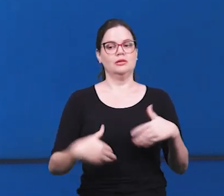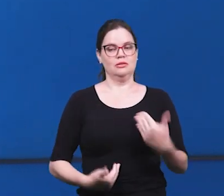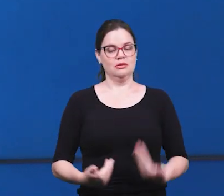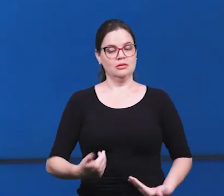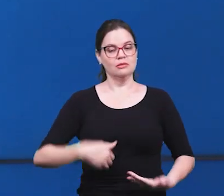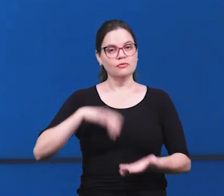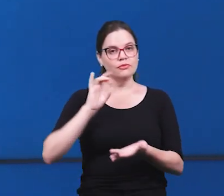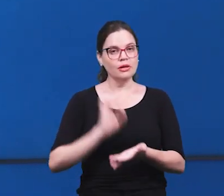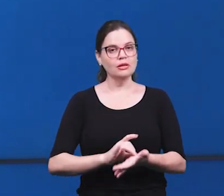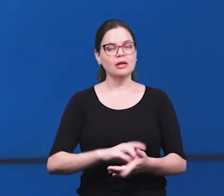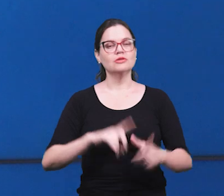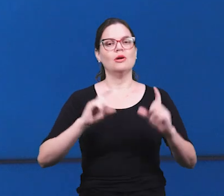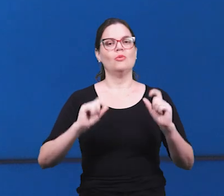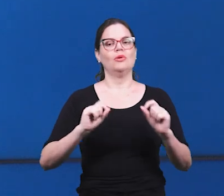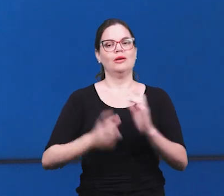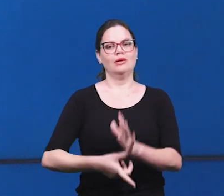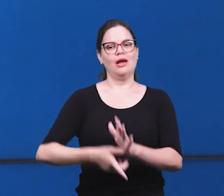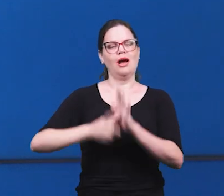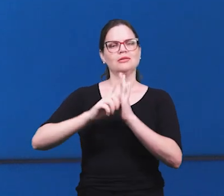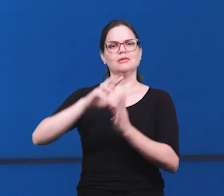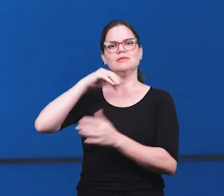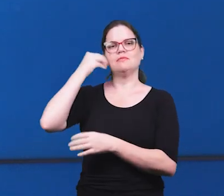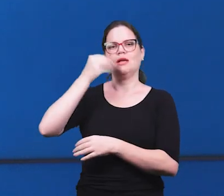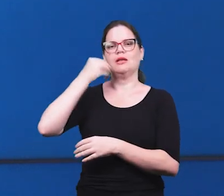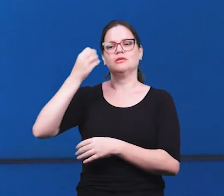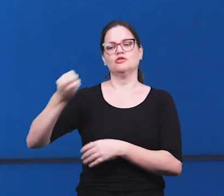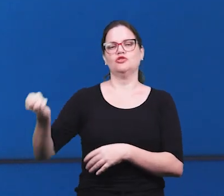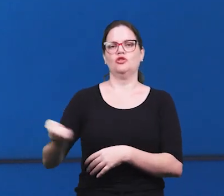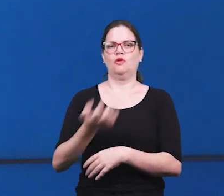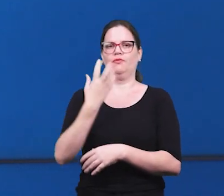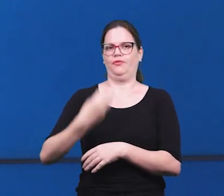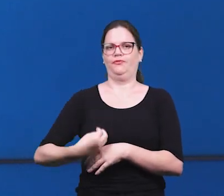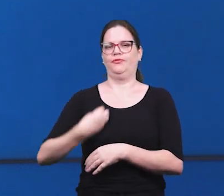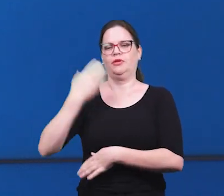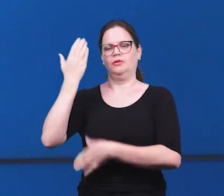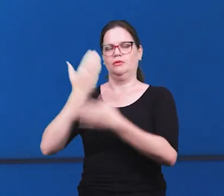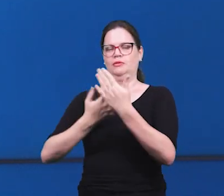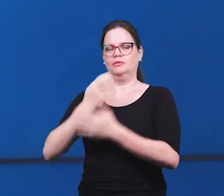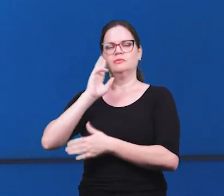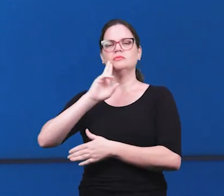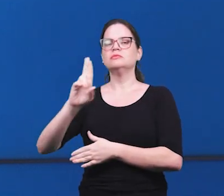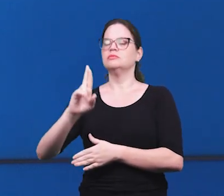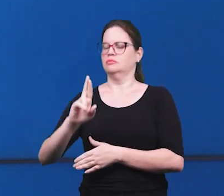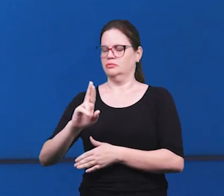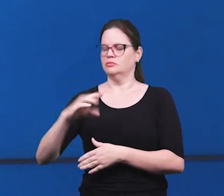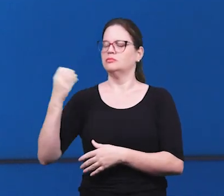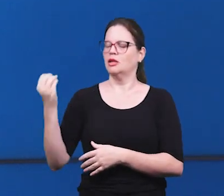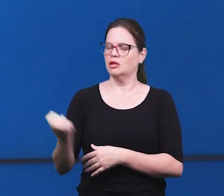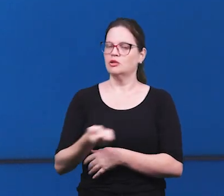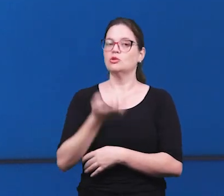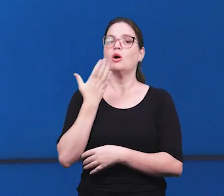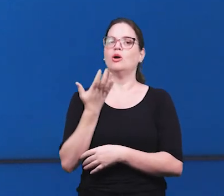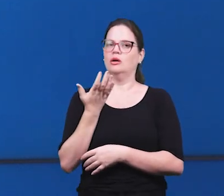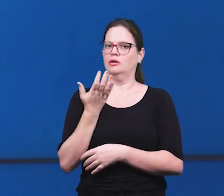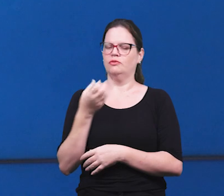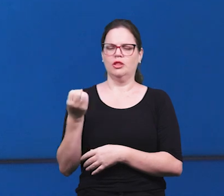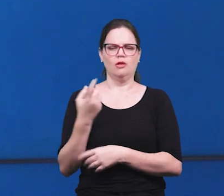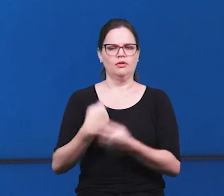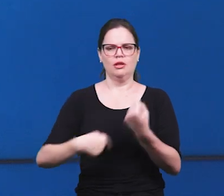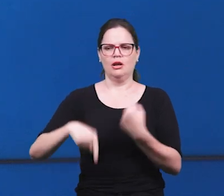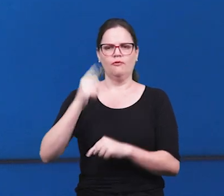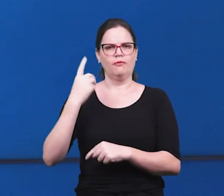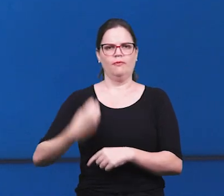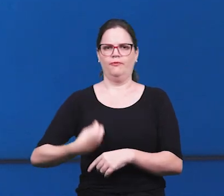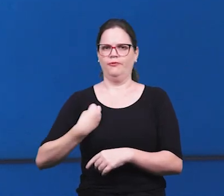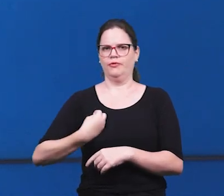irmã muito bem colocou, ele é resultado de uma experiência com o Senhor, uma experiência de novo nascimento. E